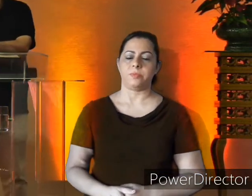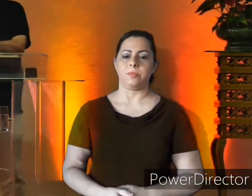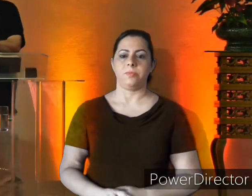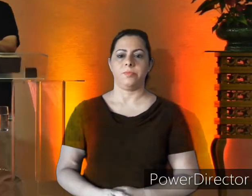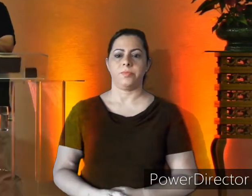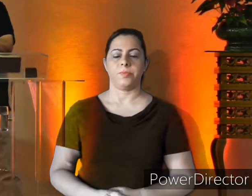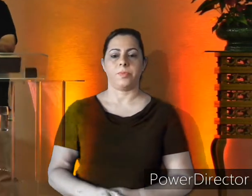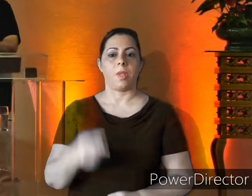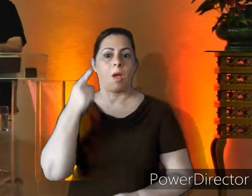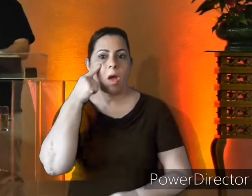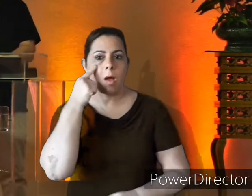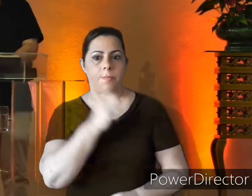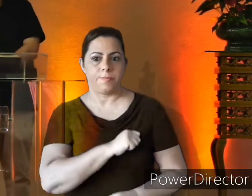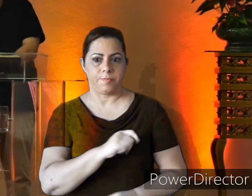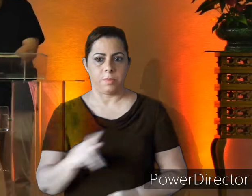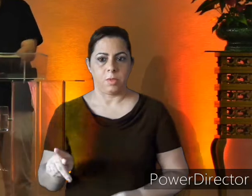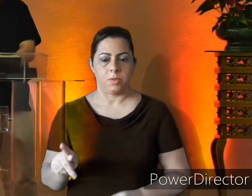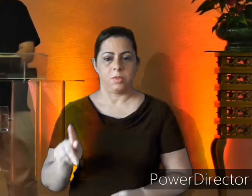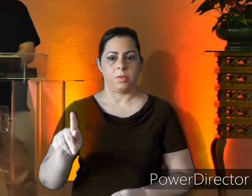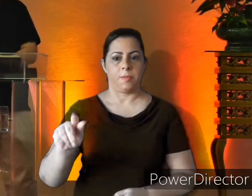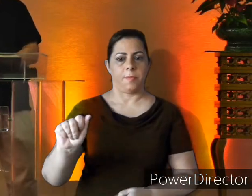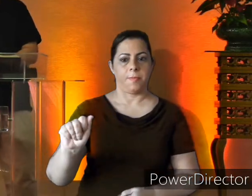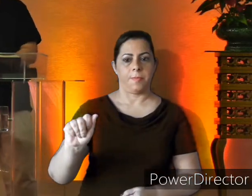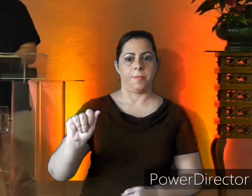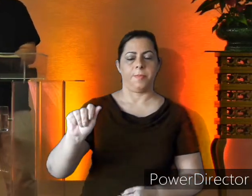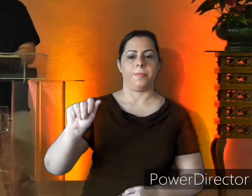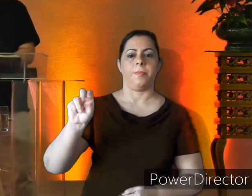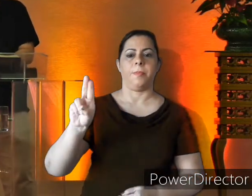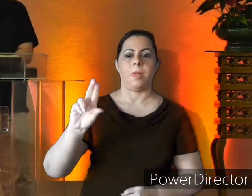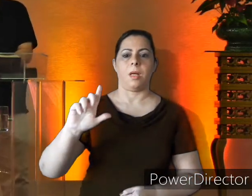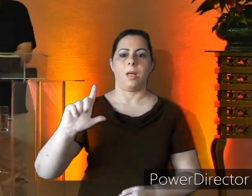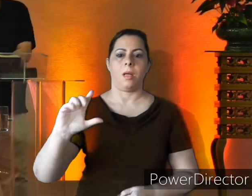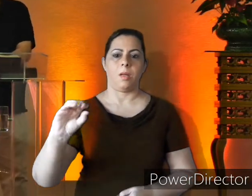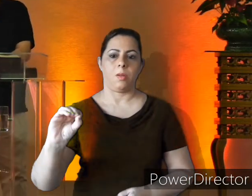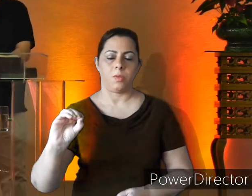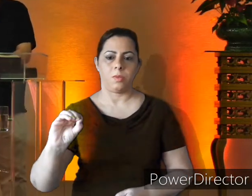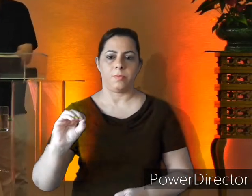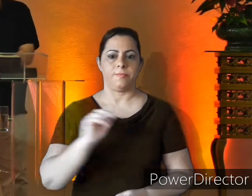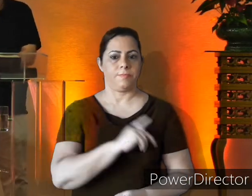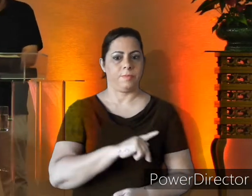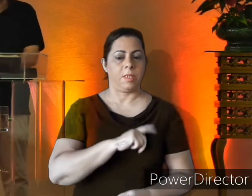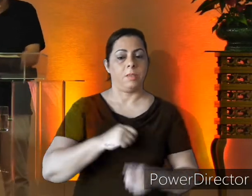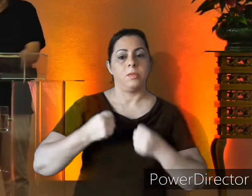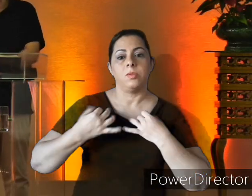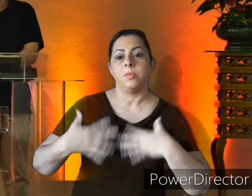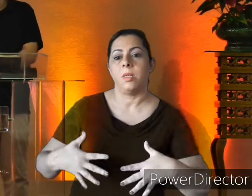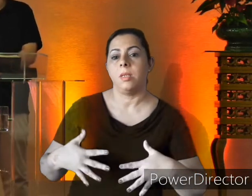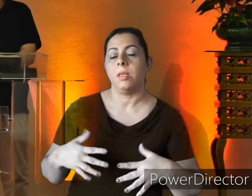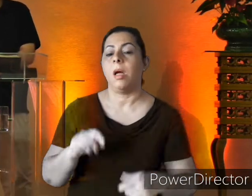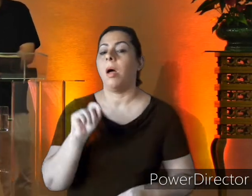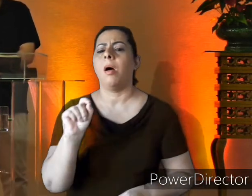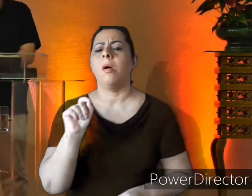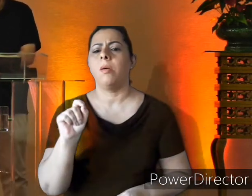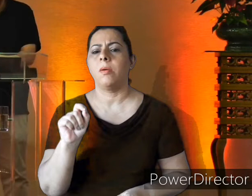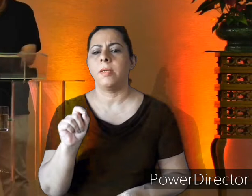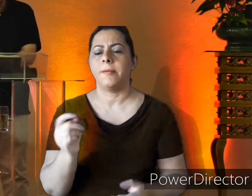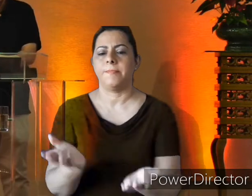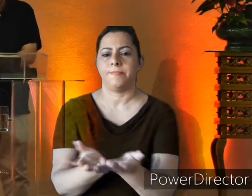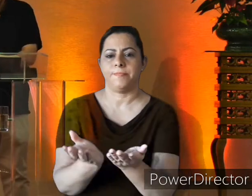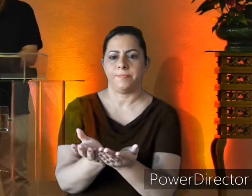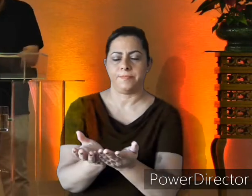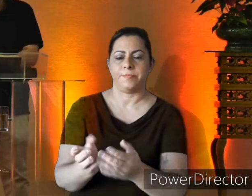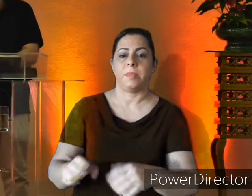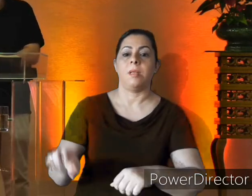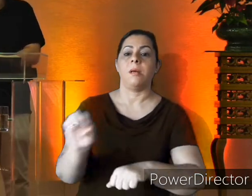livro de Efésios, que existe uma guerra que não é contra a carne e o sangue, mas é contra os principados, as